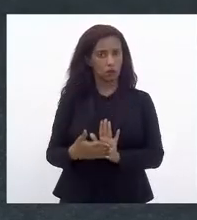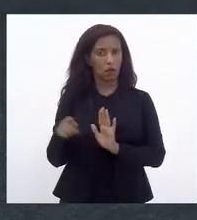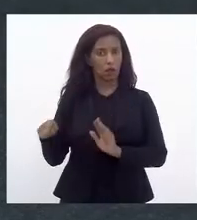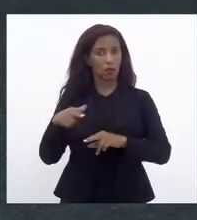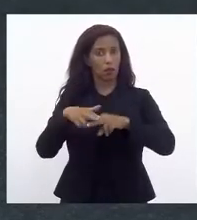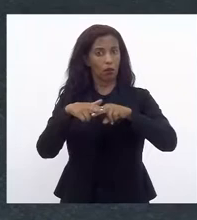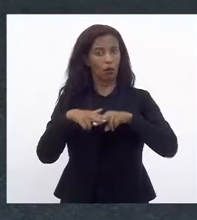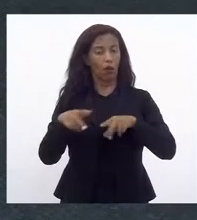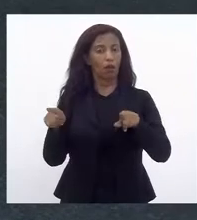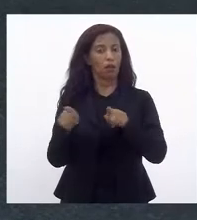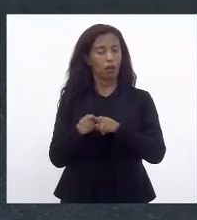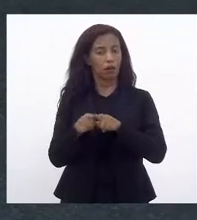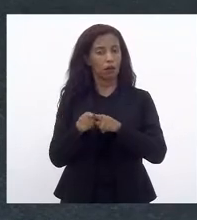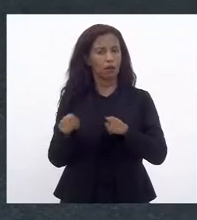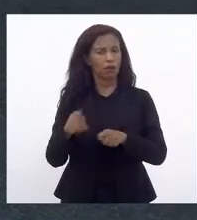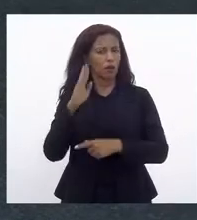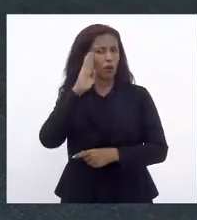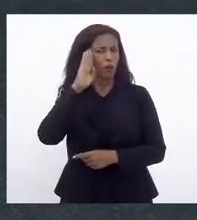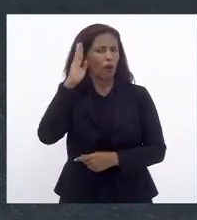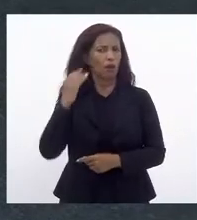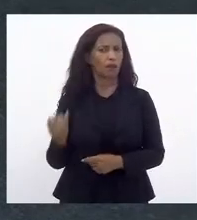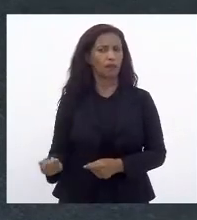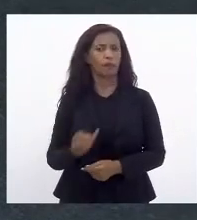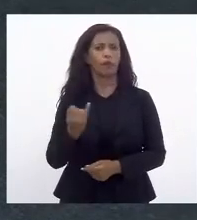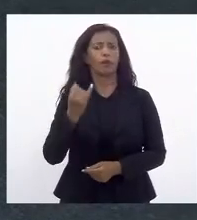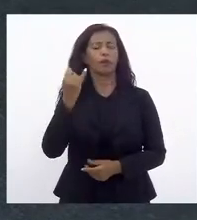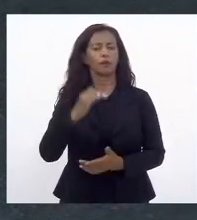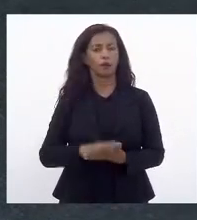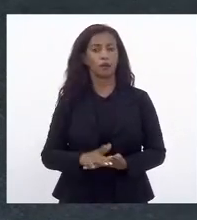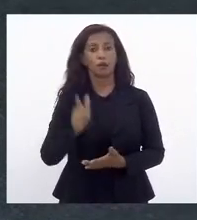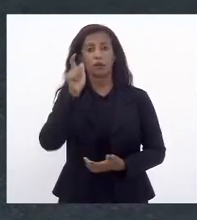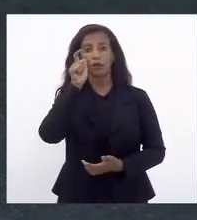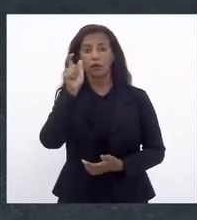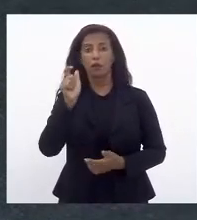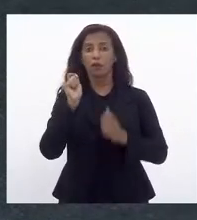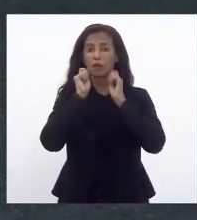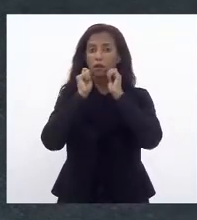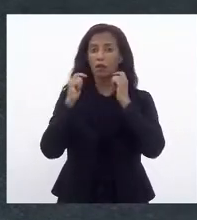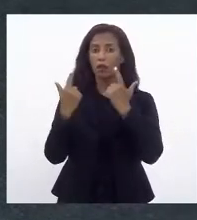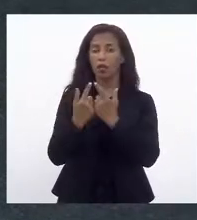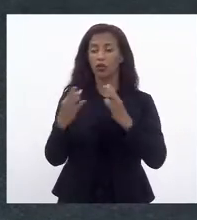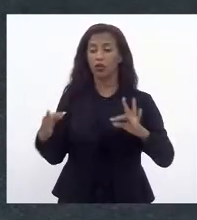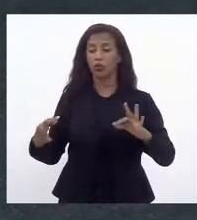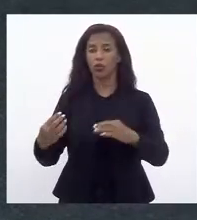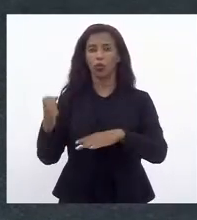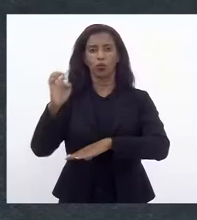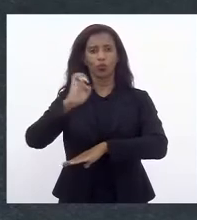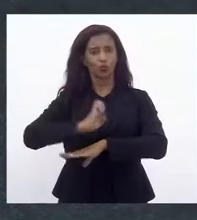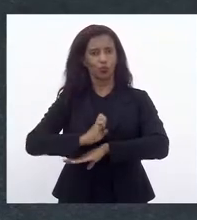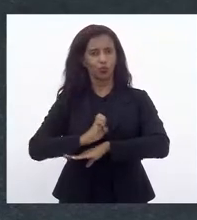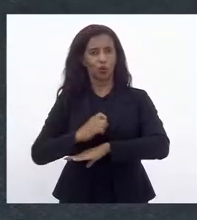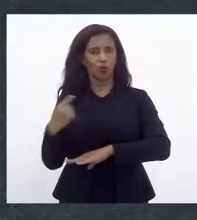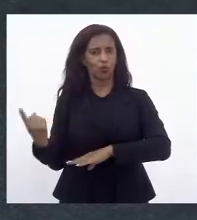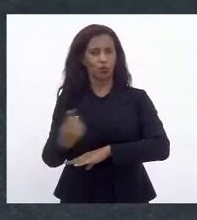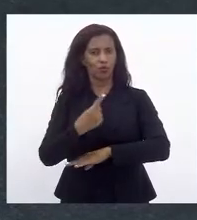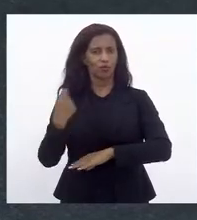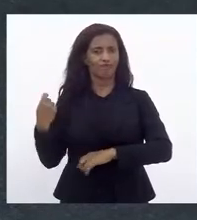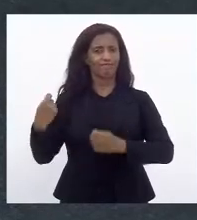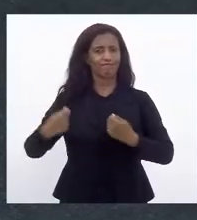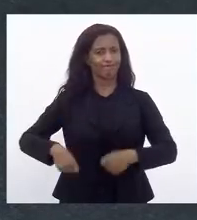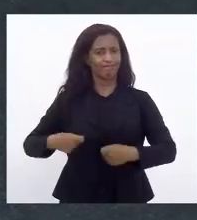casos também, porque são de suma importância e é do interesse da Alerj, mas também de todo o Estado. Nós